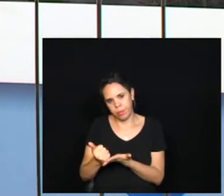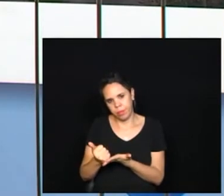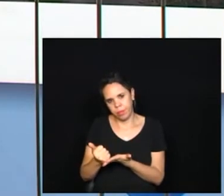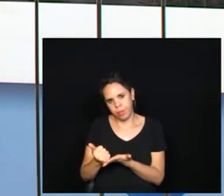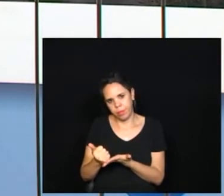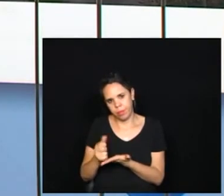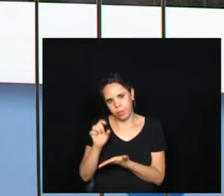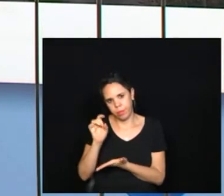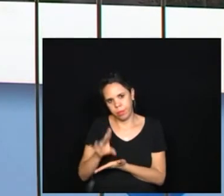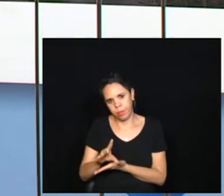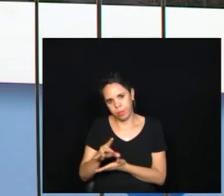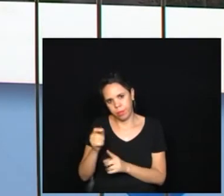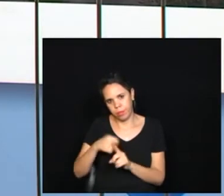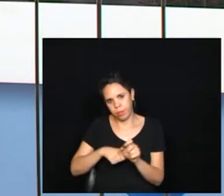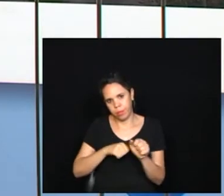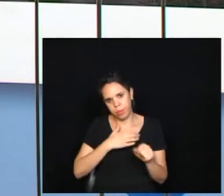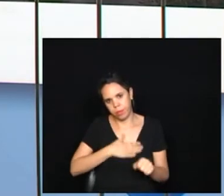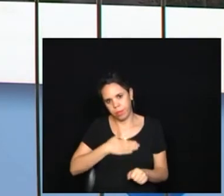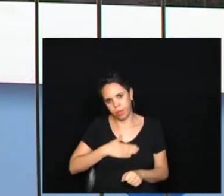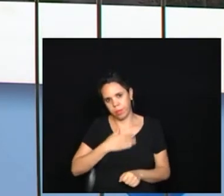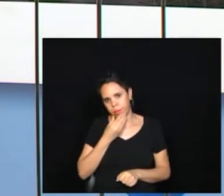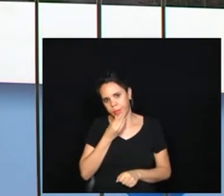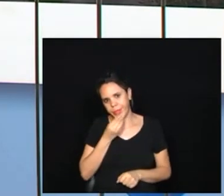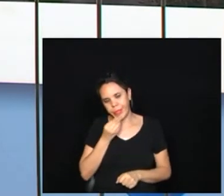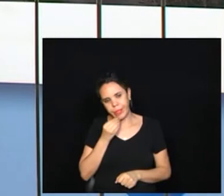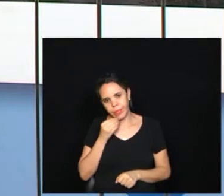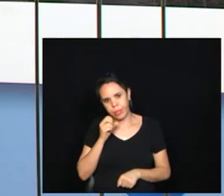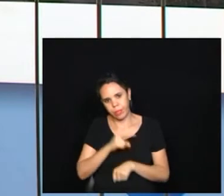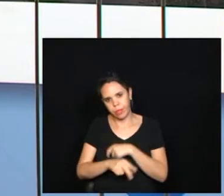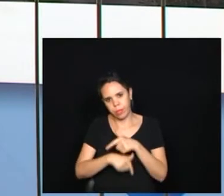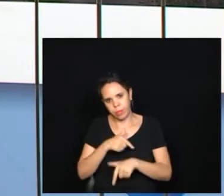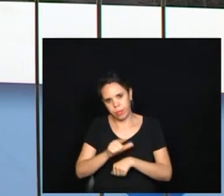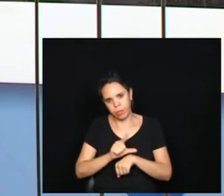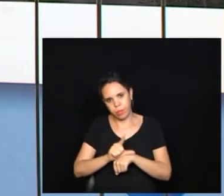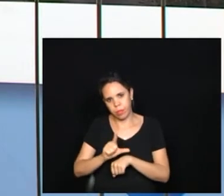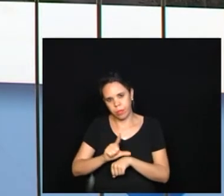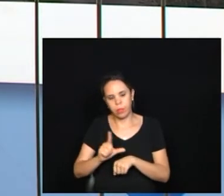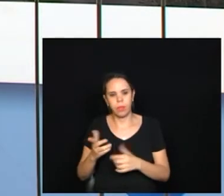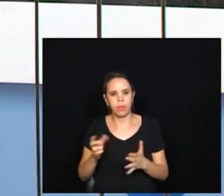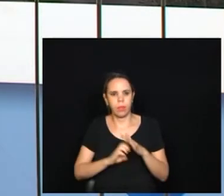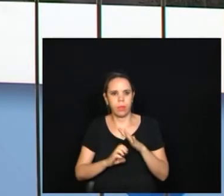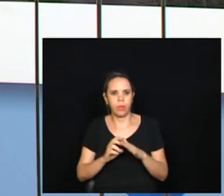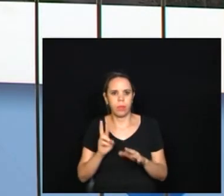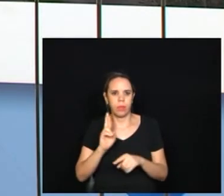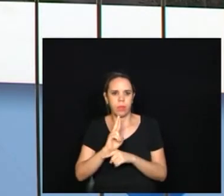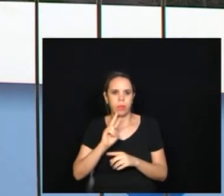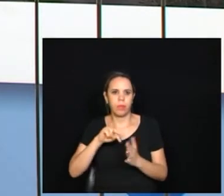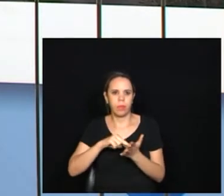aqui apenas no mês de agosto. Os postos abertos nesse mês representam